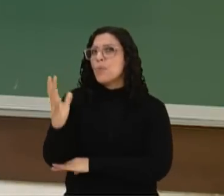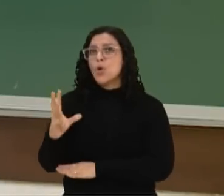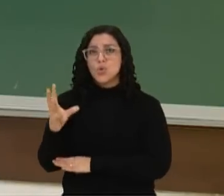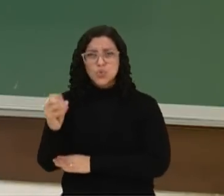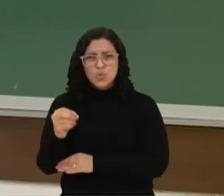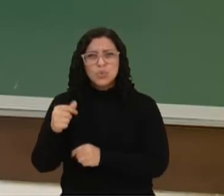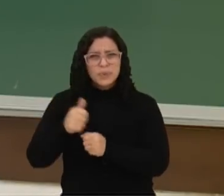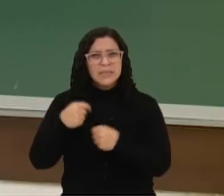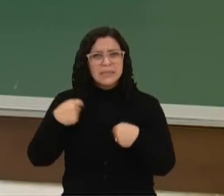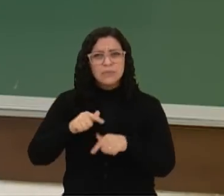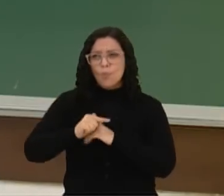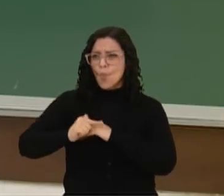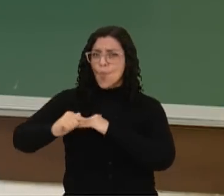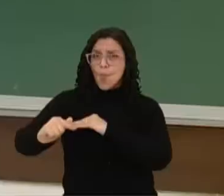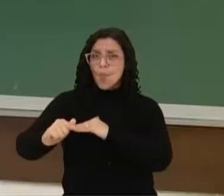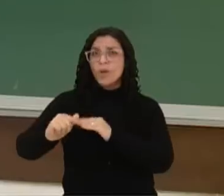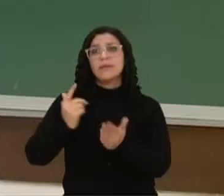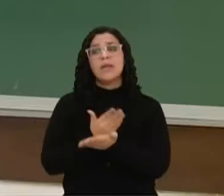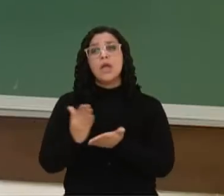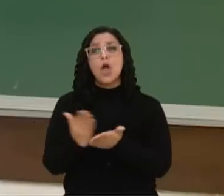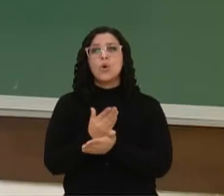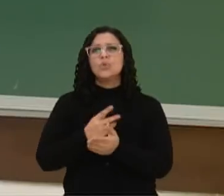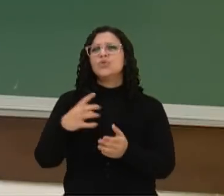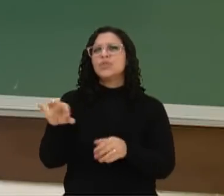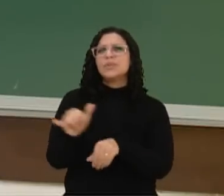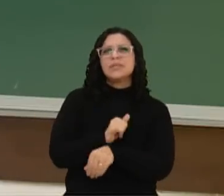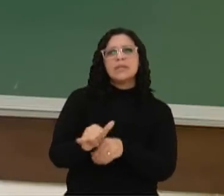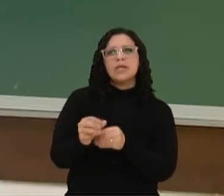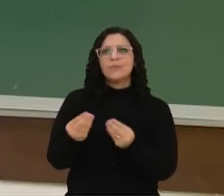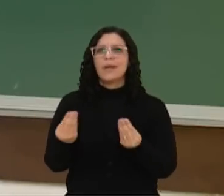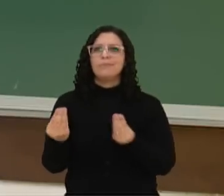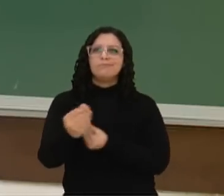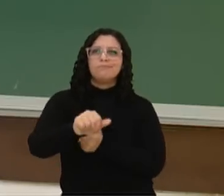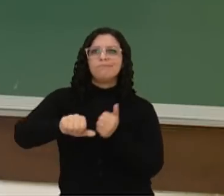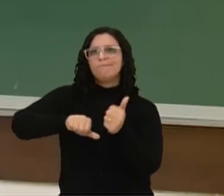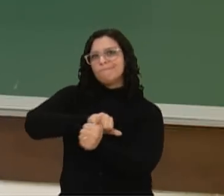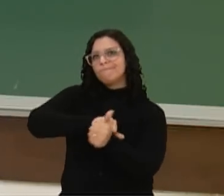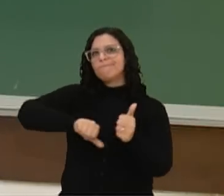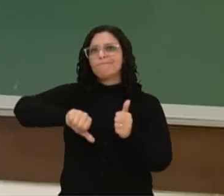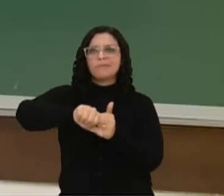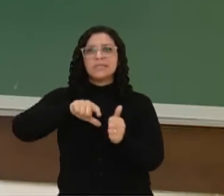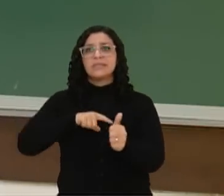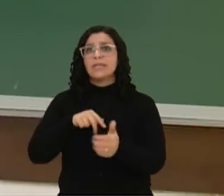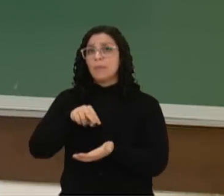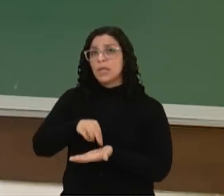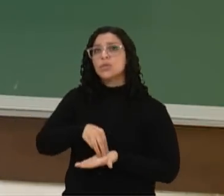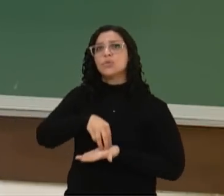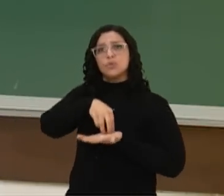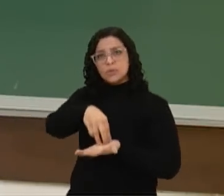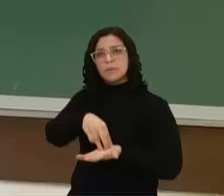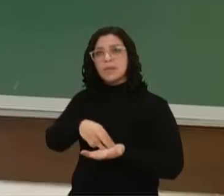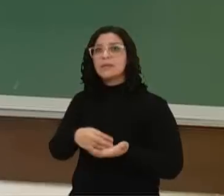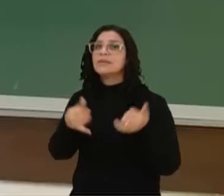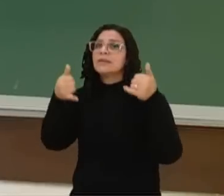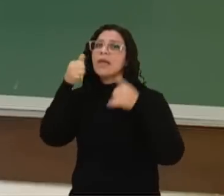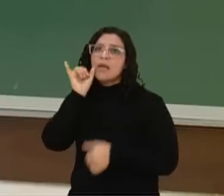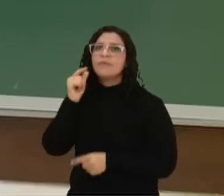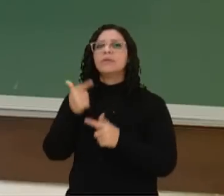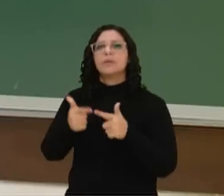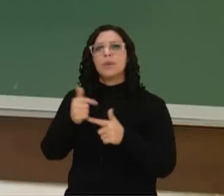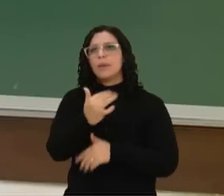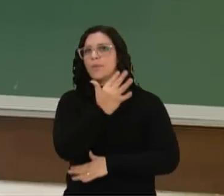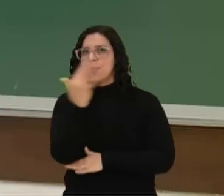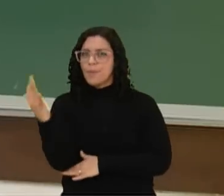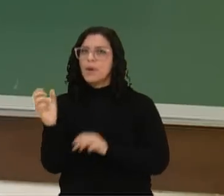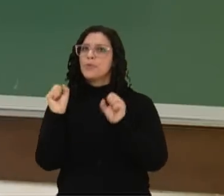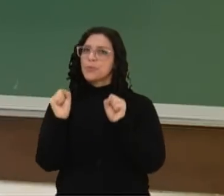aquela vegetação. Existem os chamados planos de manejo e outras formas mais sustentáveis que vão agredir menos o meio ambiente